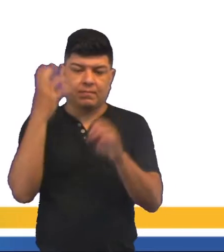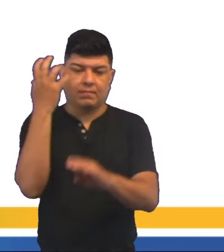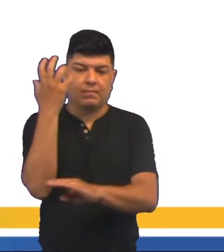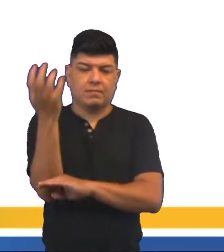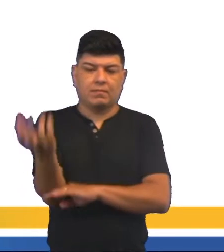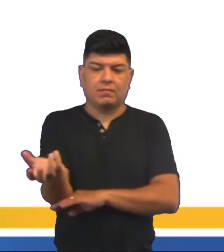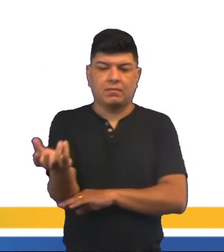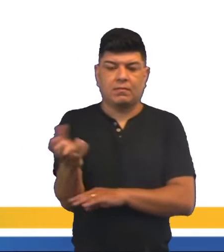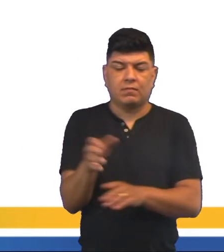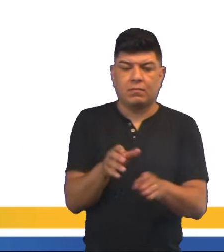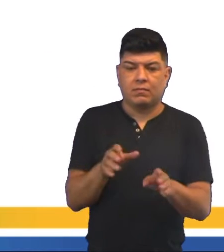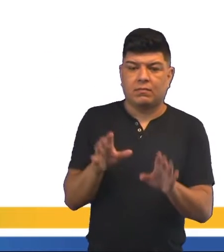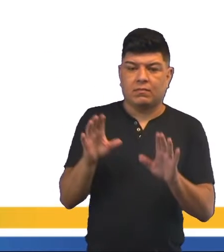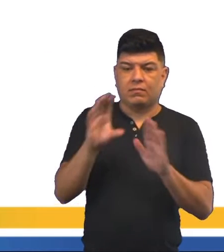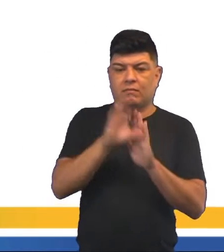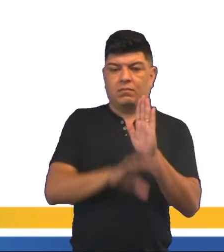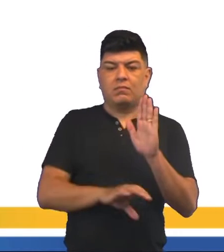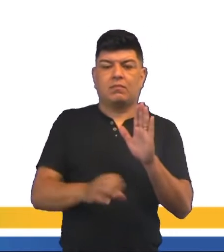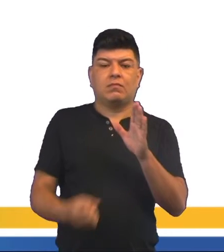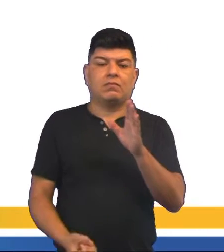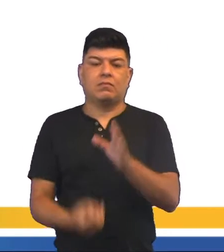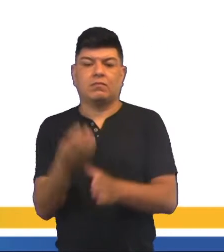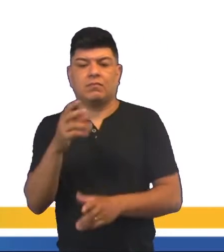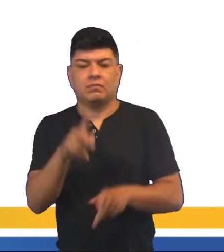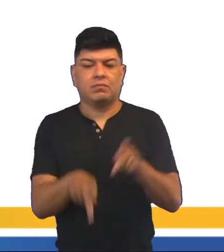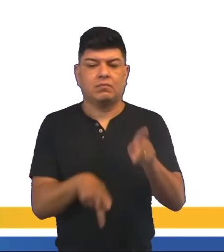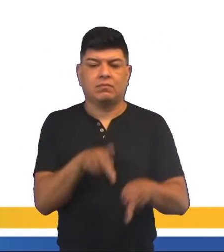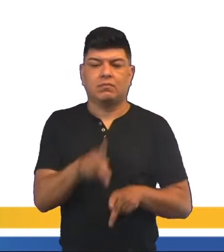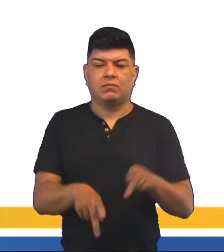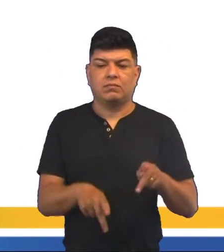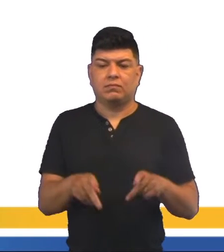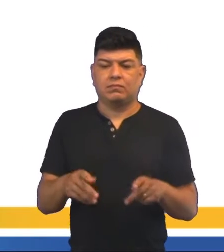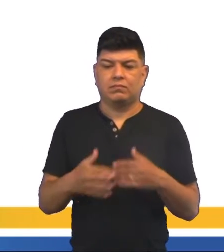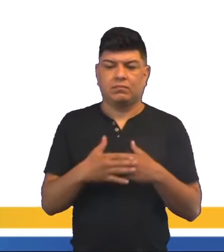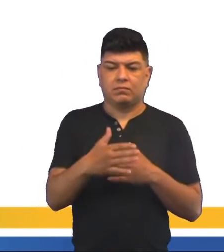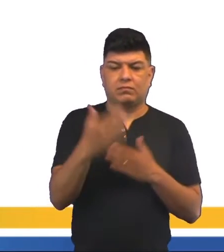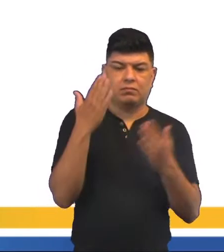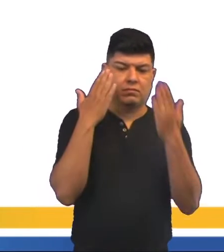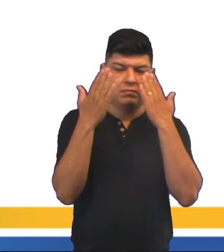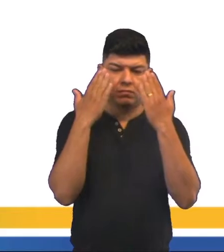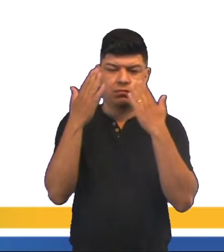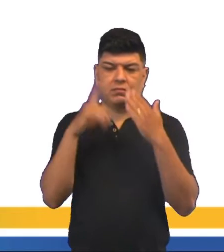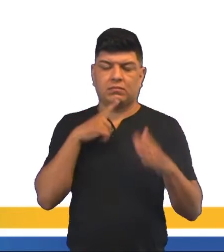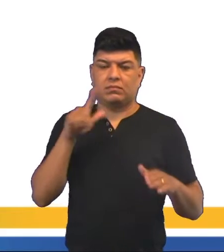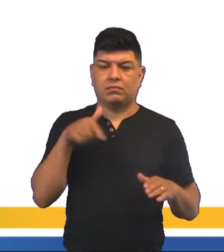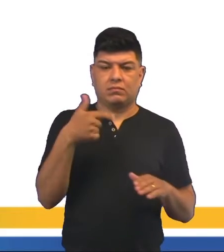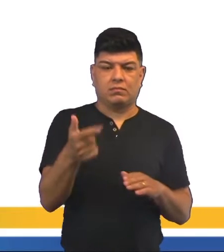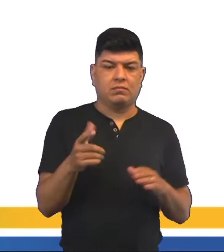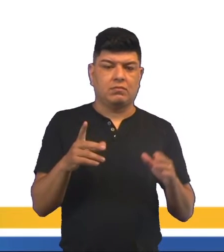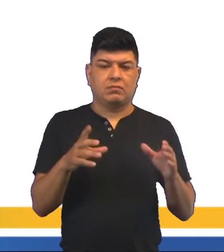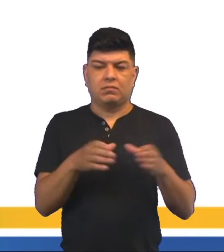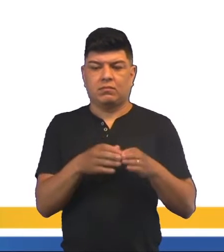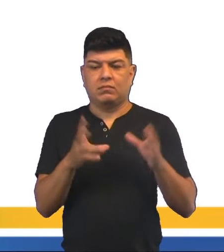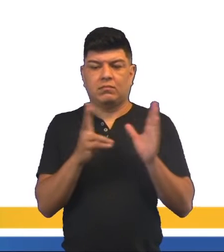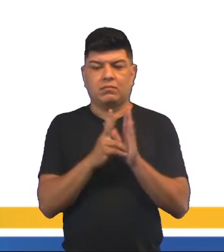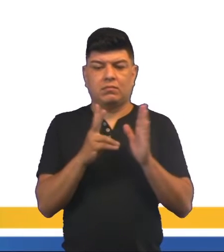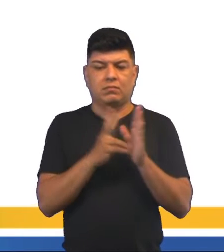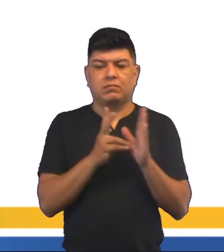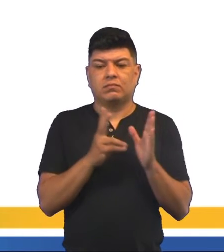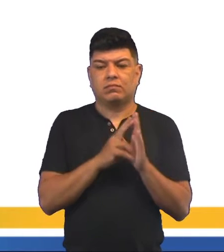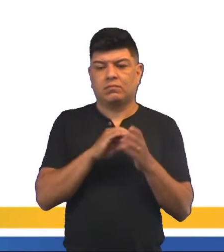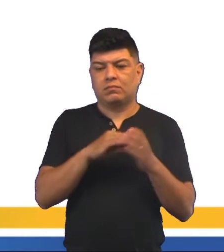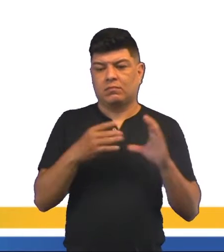desmatamento. O conceito surgiu entre populações extrativistas, né, a partir da comparação com as reservas indígenas e com as